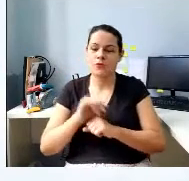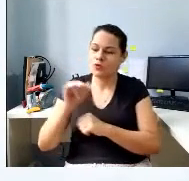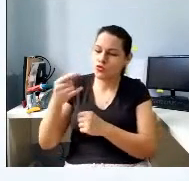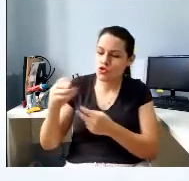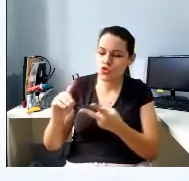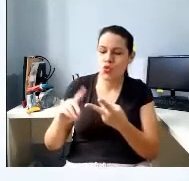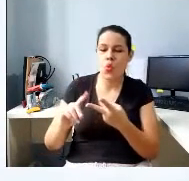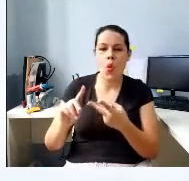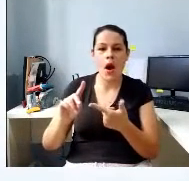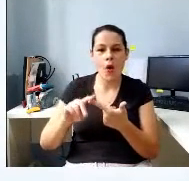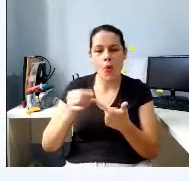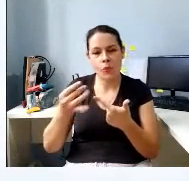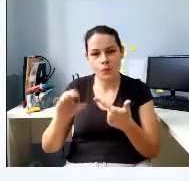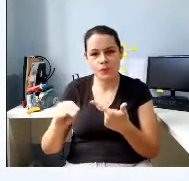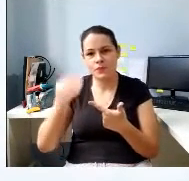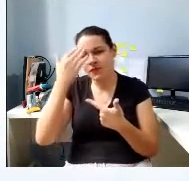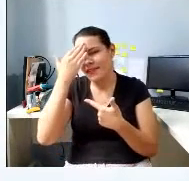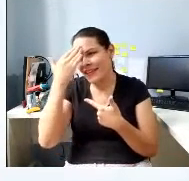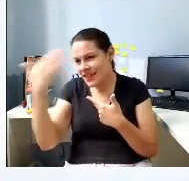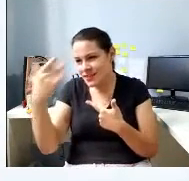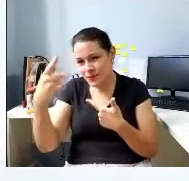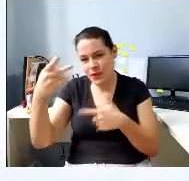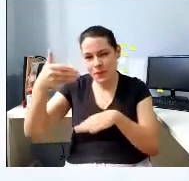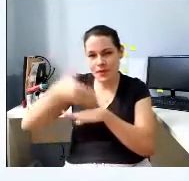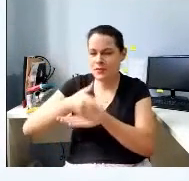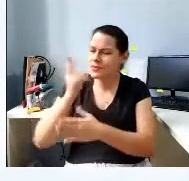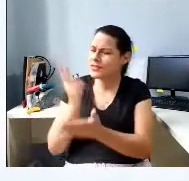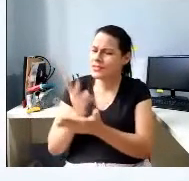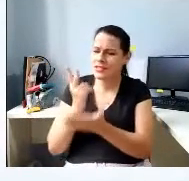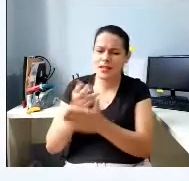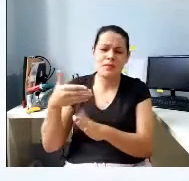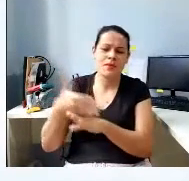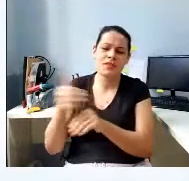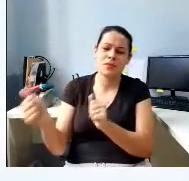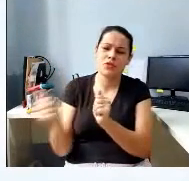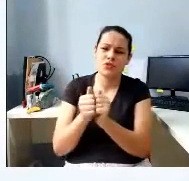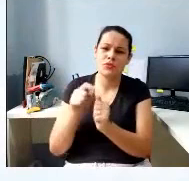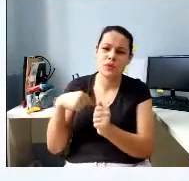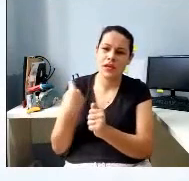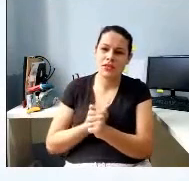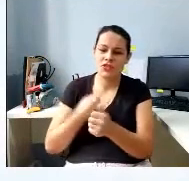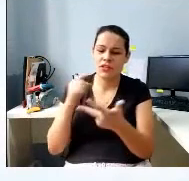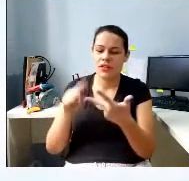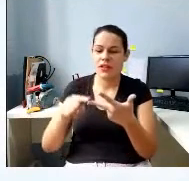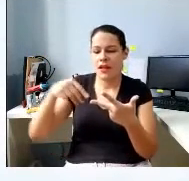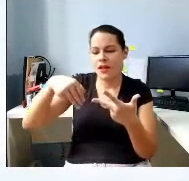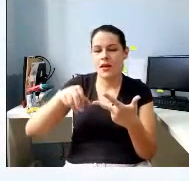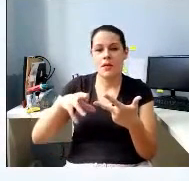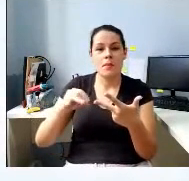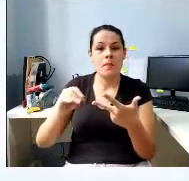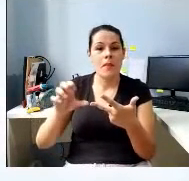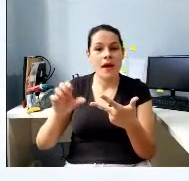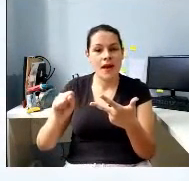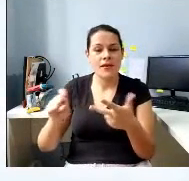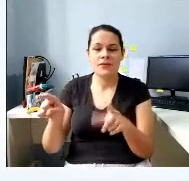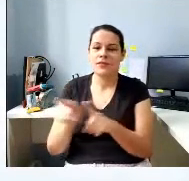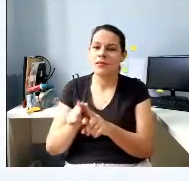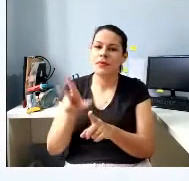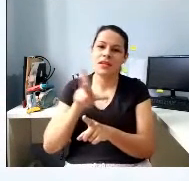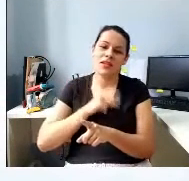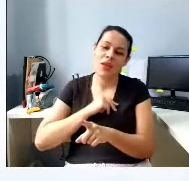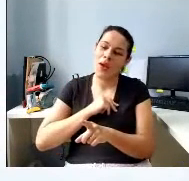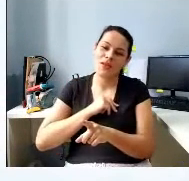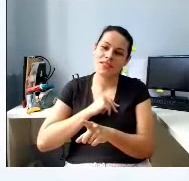João Guilherme também, somos muito gratos, você sempre aqui conosco. Marcos Verlaine também, que a